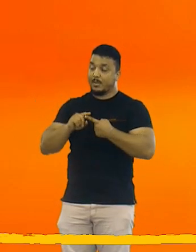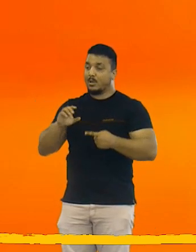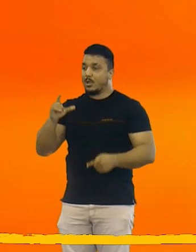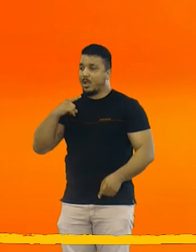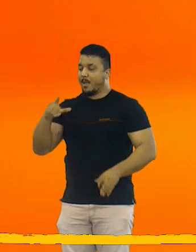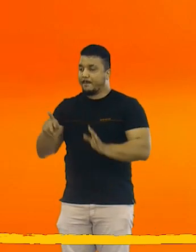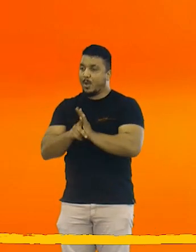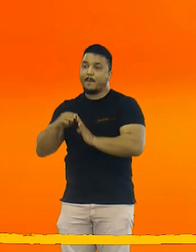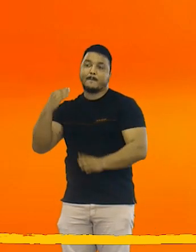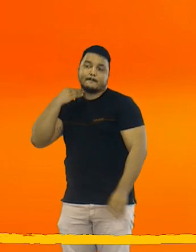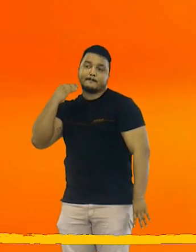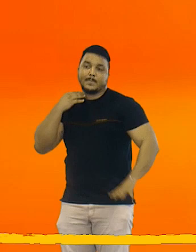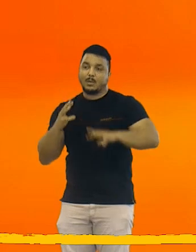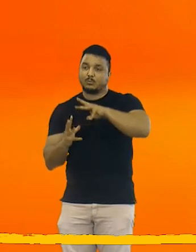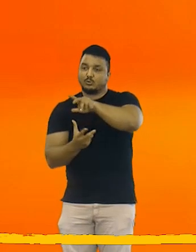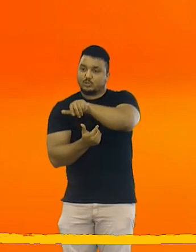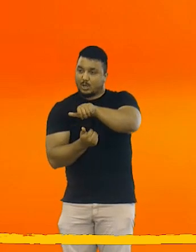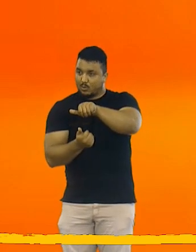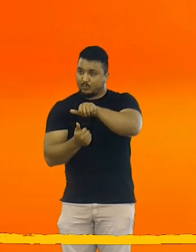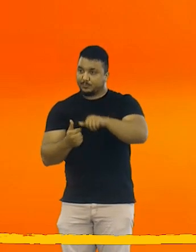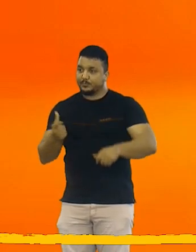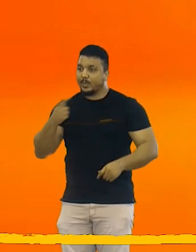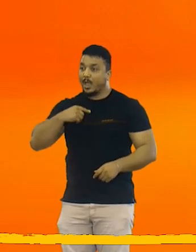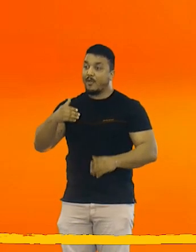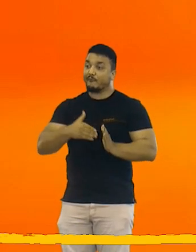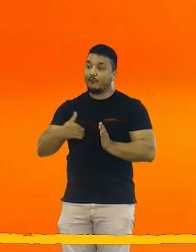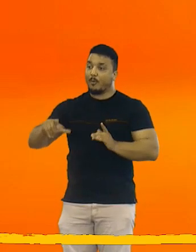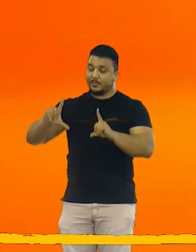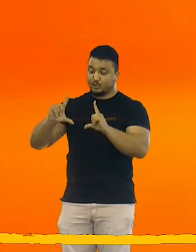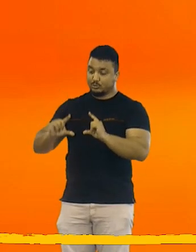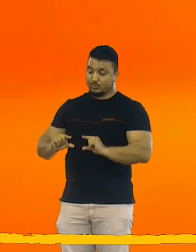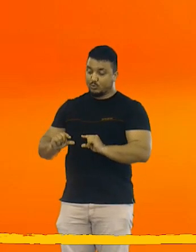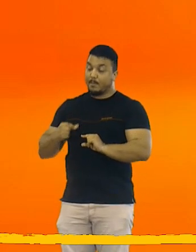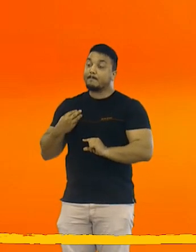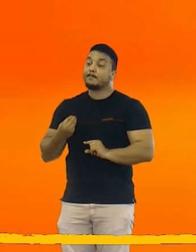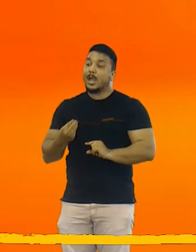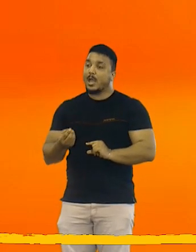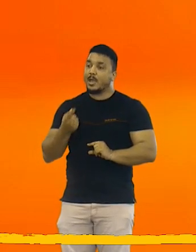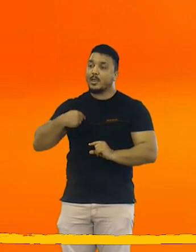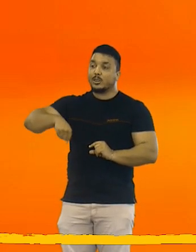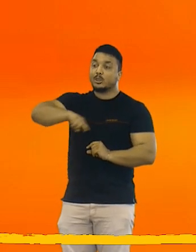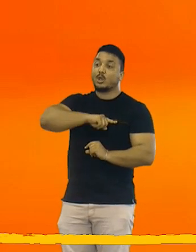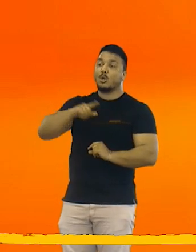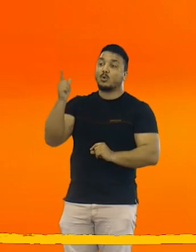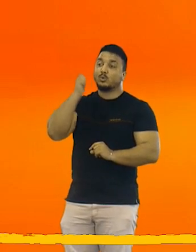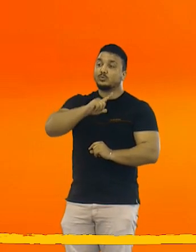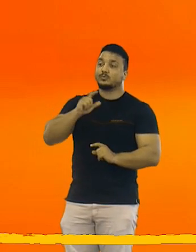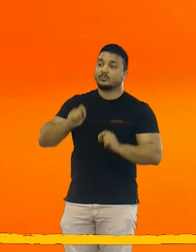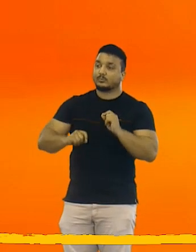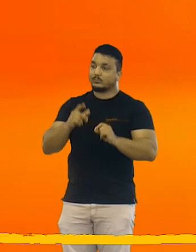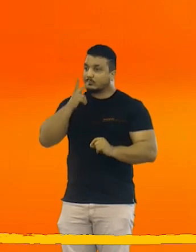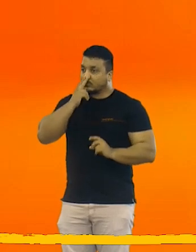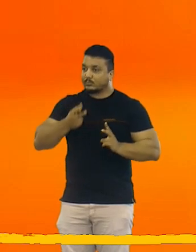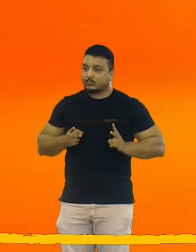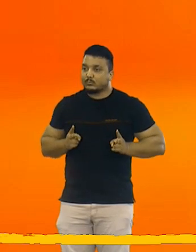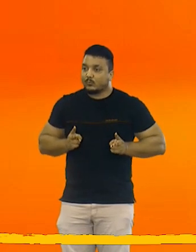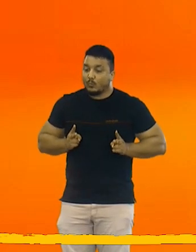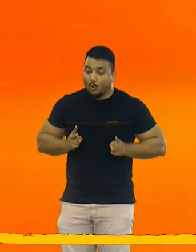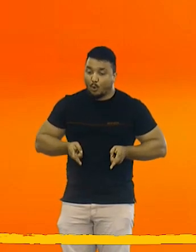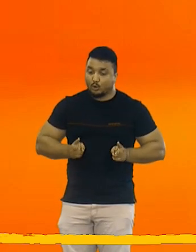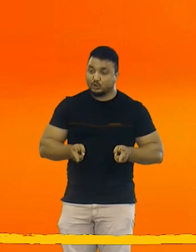Qual o objetivo? Reduzir a fome. Para quê? Para que a gente reduzisse, para que a gente